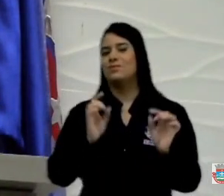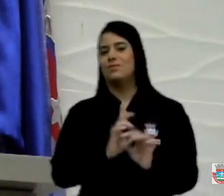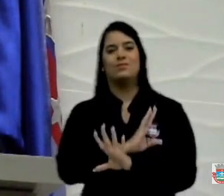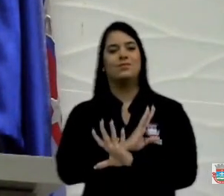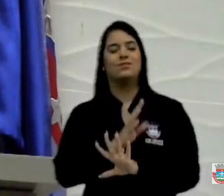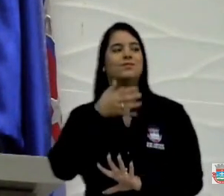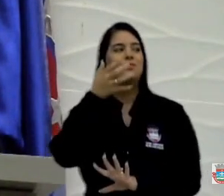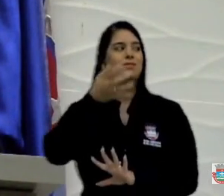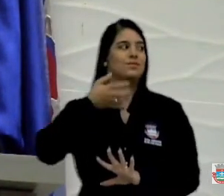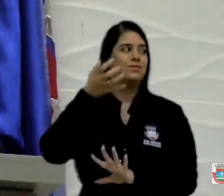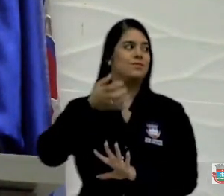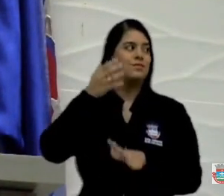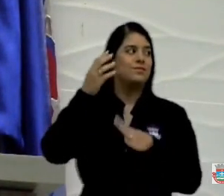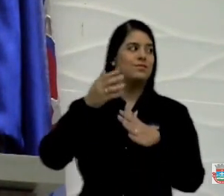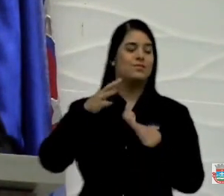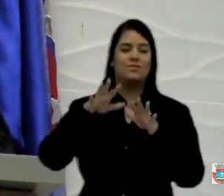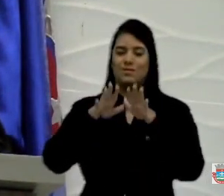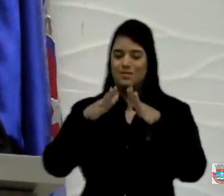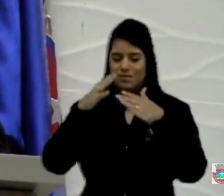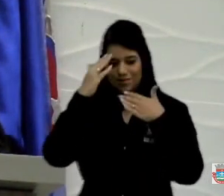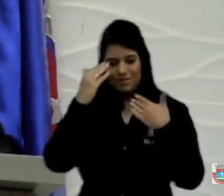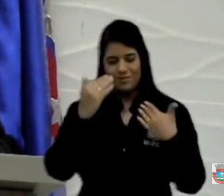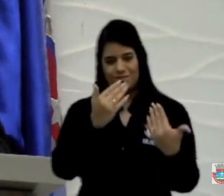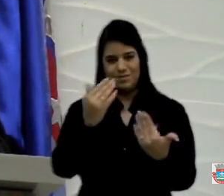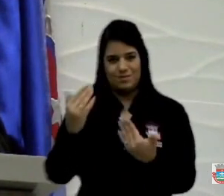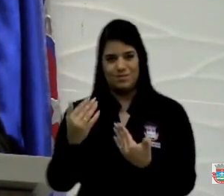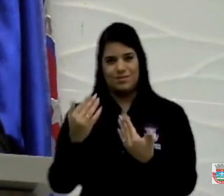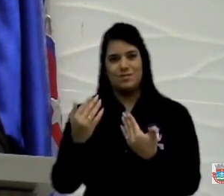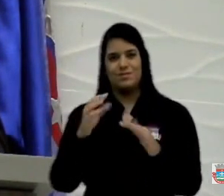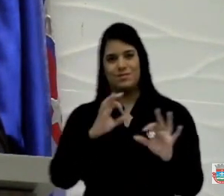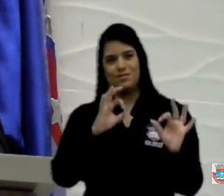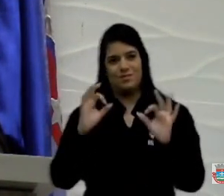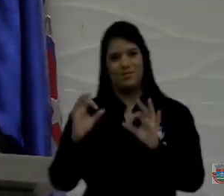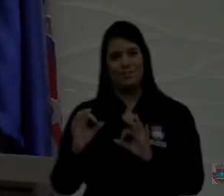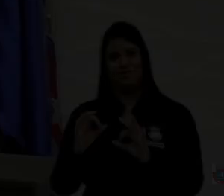aqui meu pronunciamento, agradecendo a todos que nos acompanham e até a próxima oportunidade.